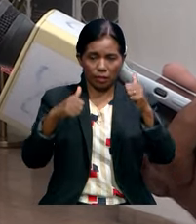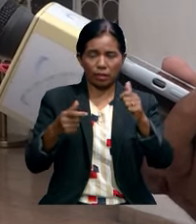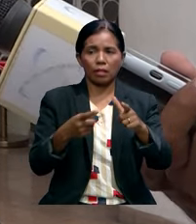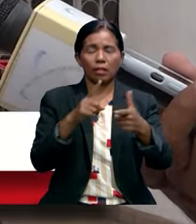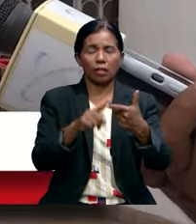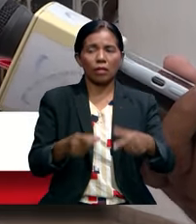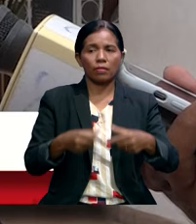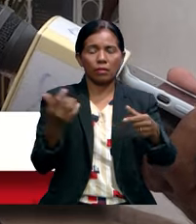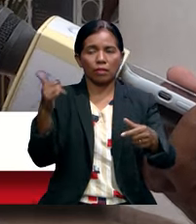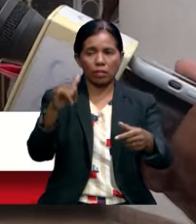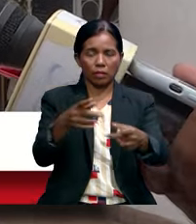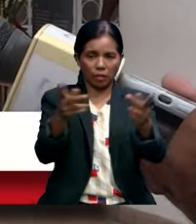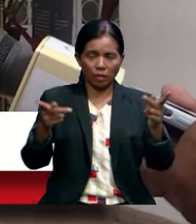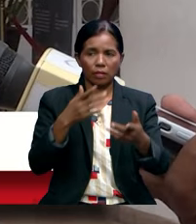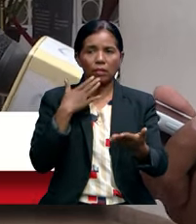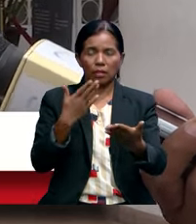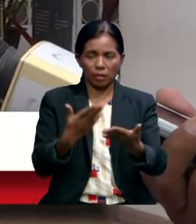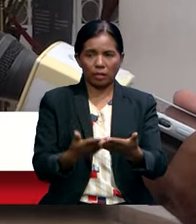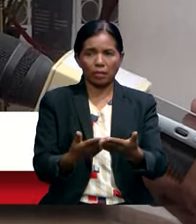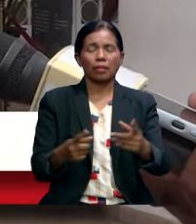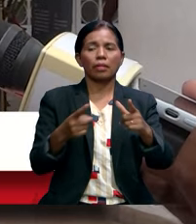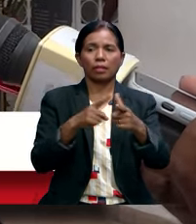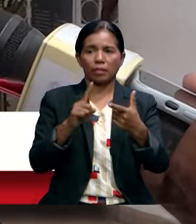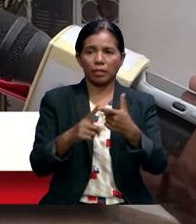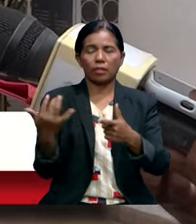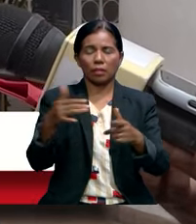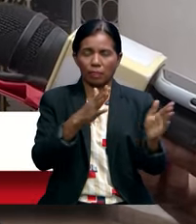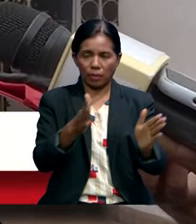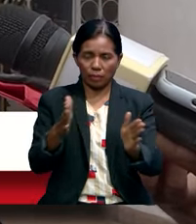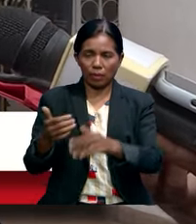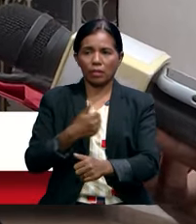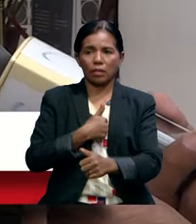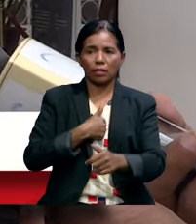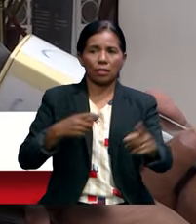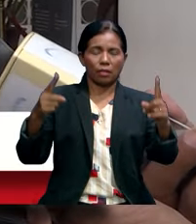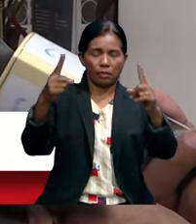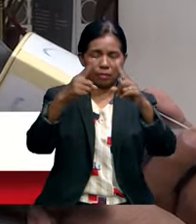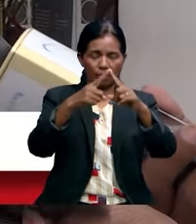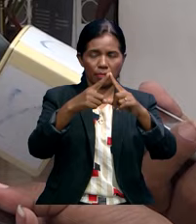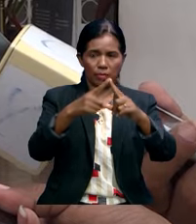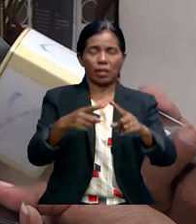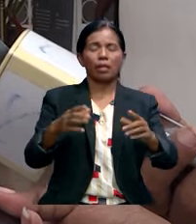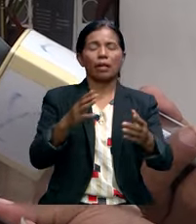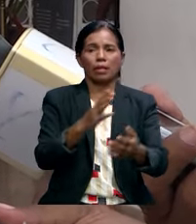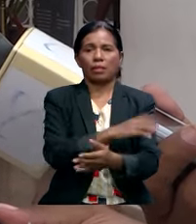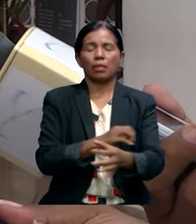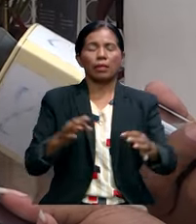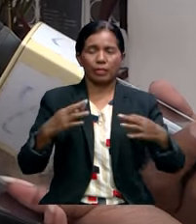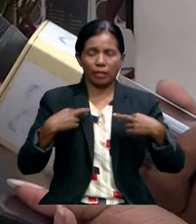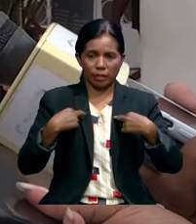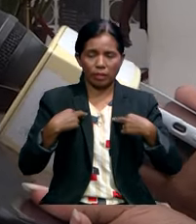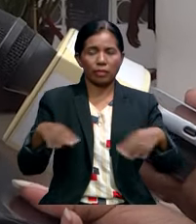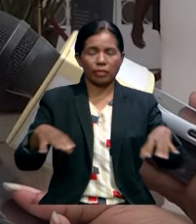foba sira condição nebe que adequado ito amper depois sira preparasirnya ambas ba reforma. La idane per regim sira ba sira nebe